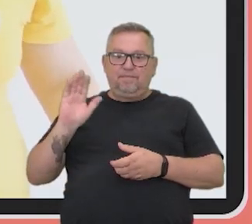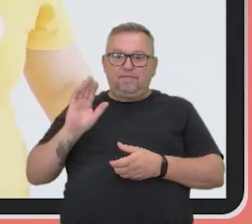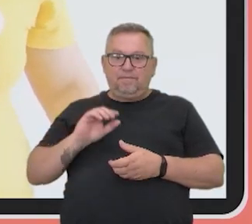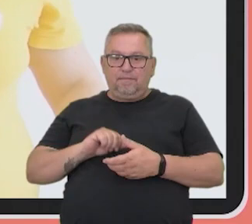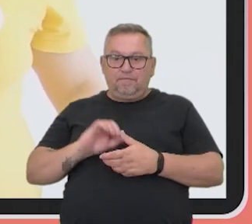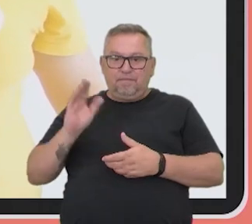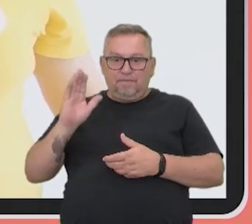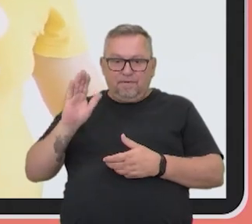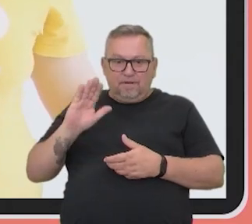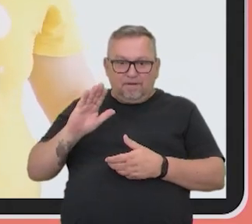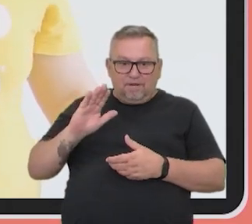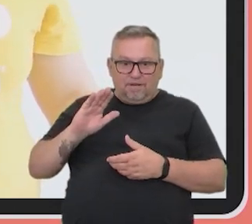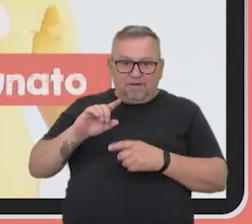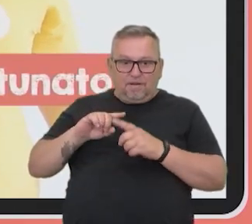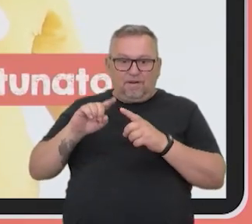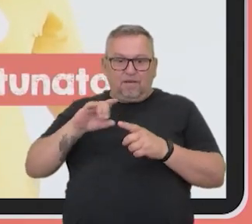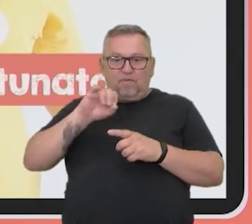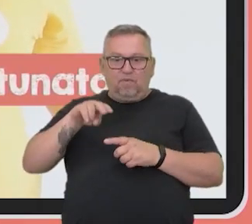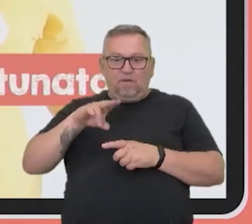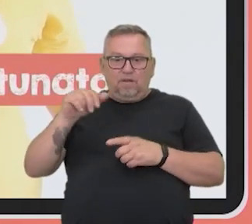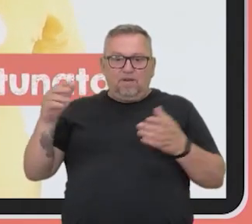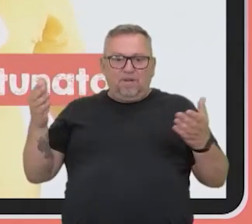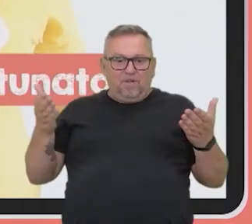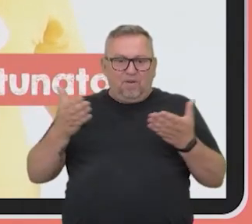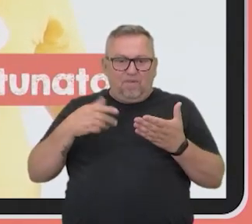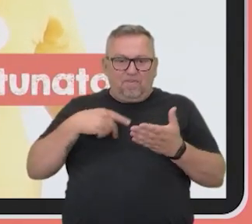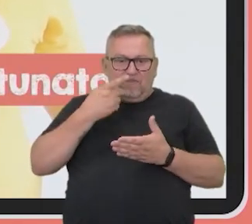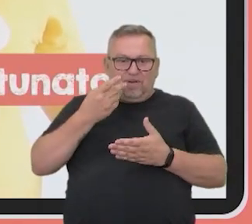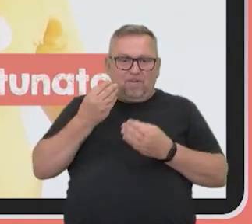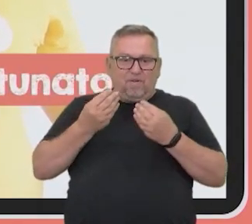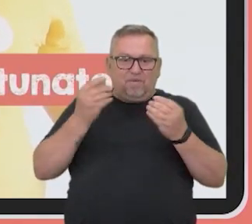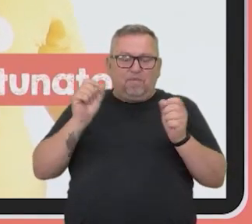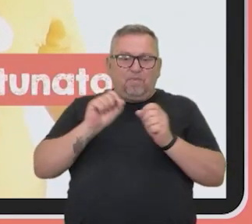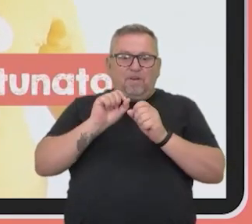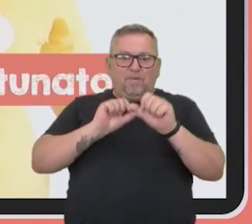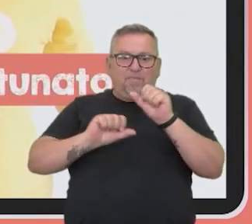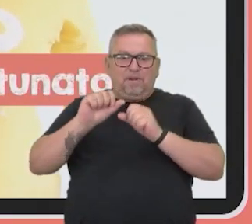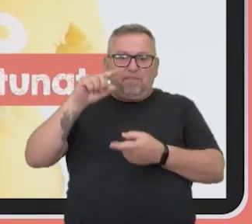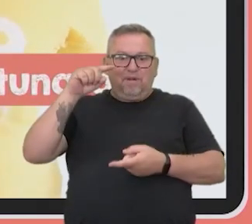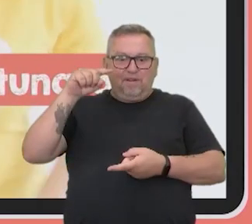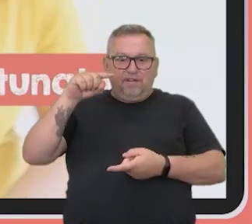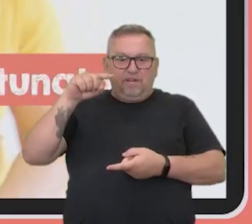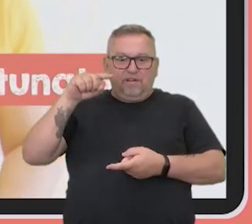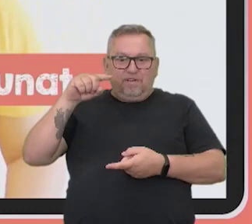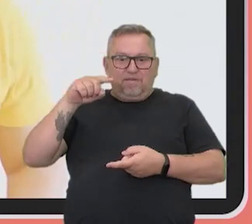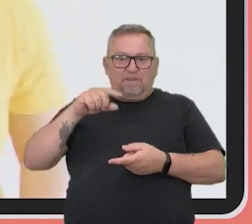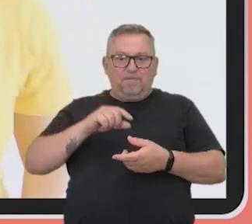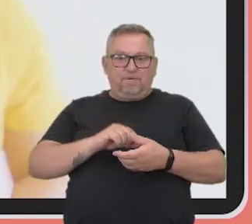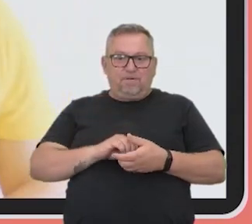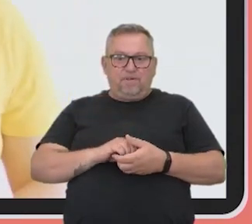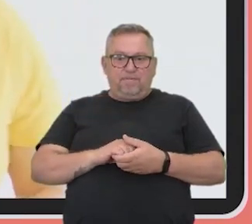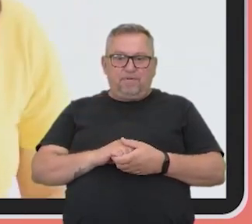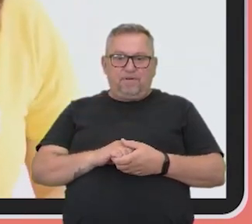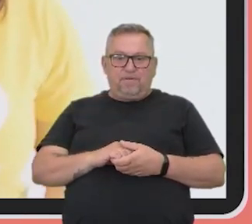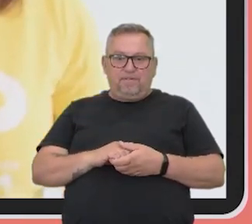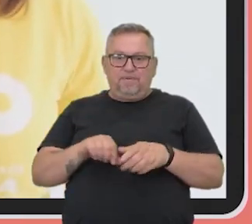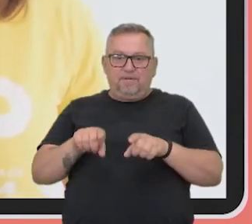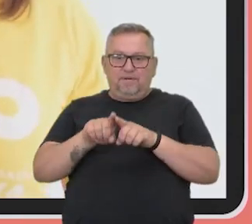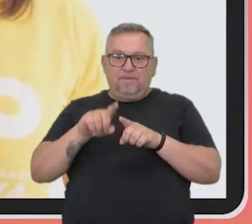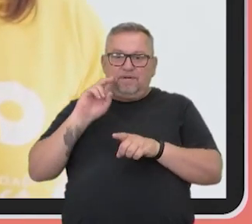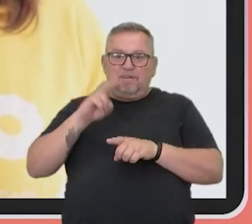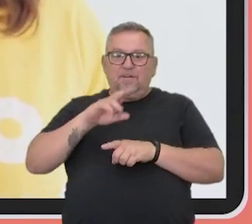cientistas. Eu sou a Ana. E eu, a Mariana. Hoje vamos ver como podemos esmagar uma garrafa sem lhe tocar. E com